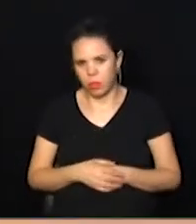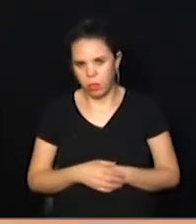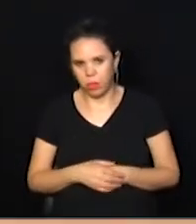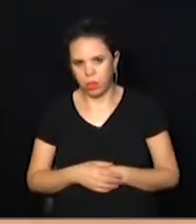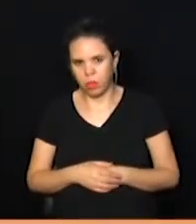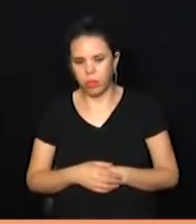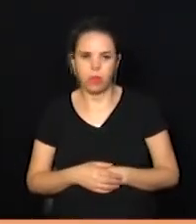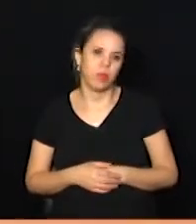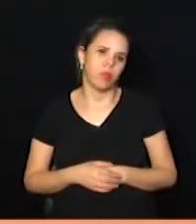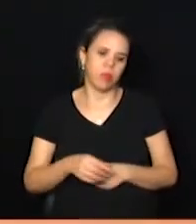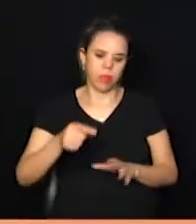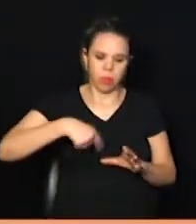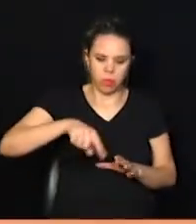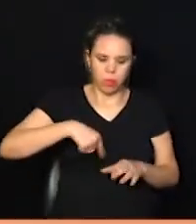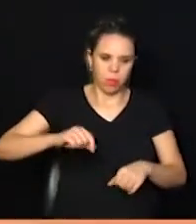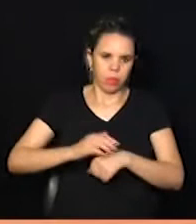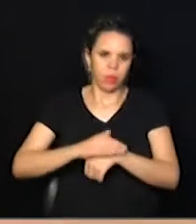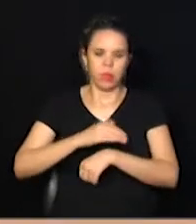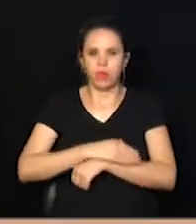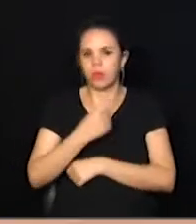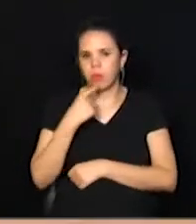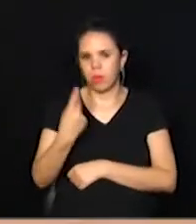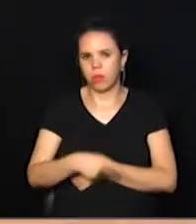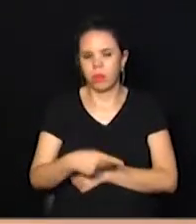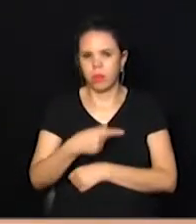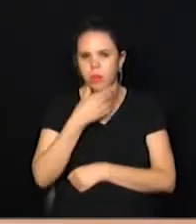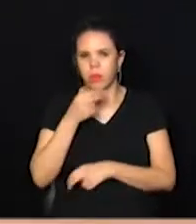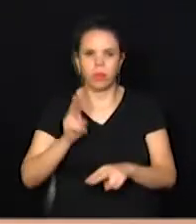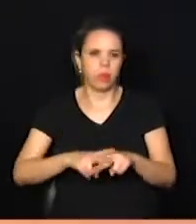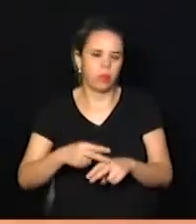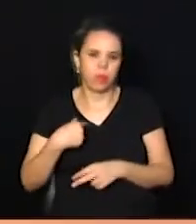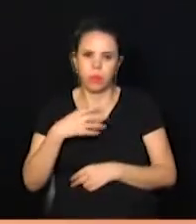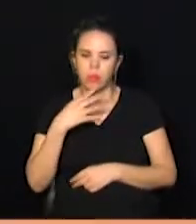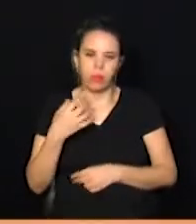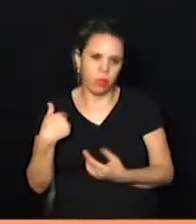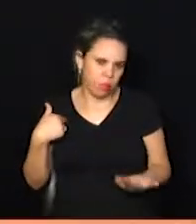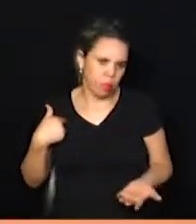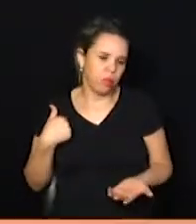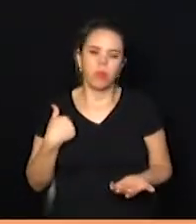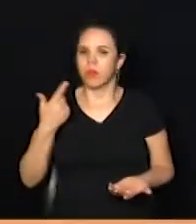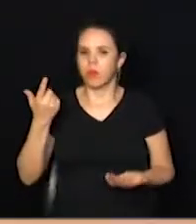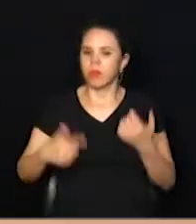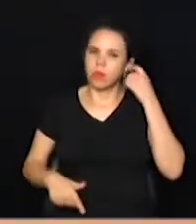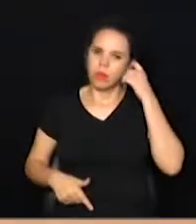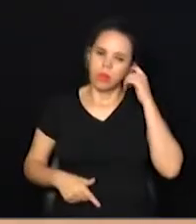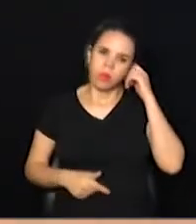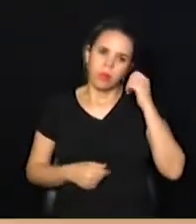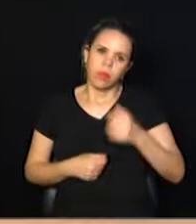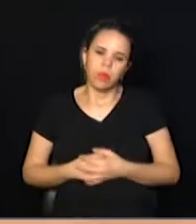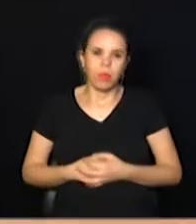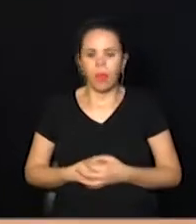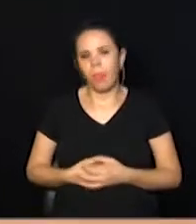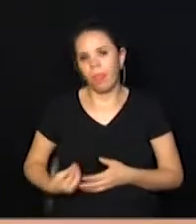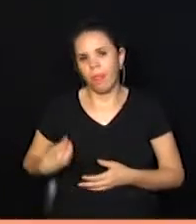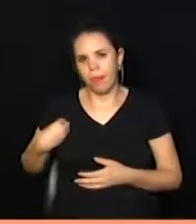Buraco do Sapo, aqui em Campinas. Esses meninos foram presos e eu, coincidentemente, aí mais uma vez as coincidências, eu estava